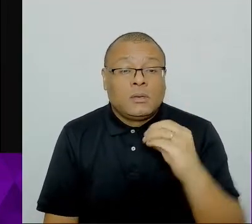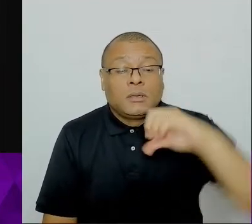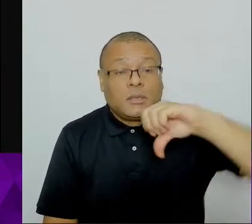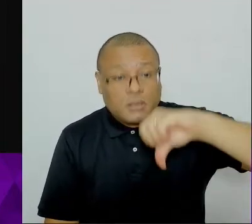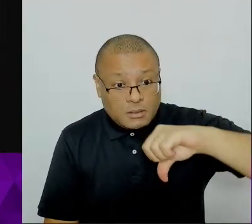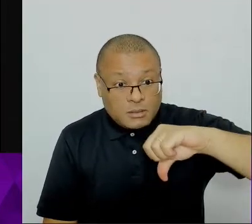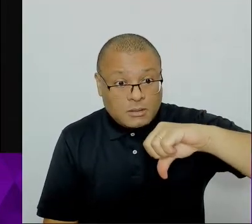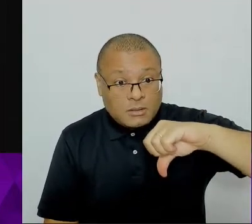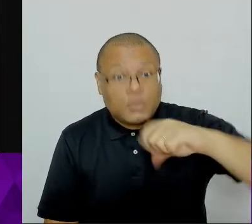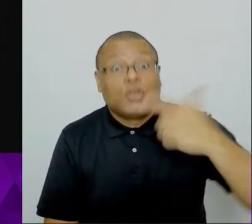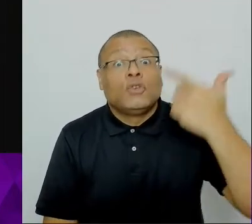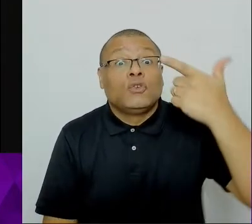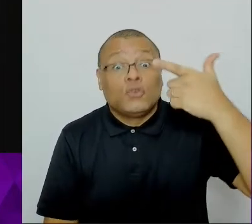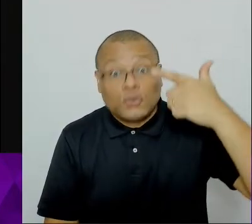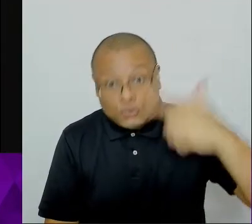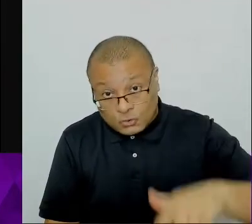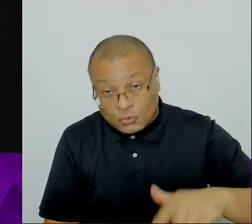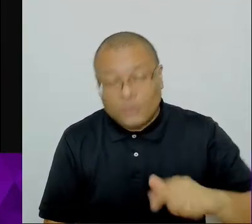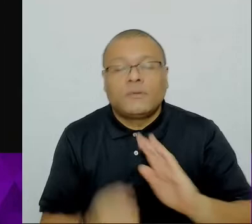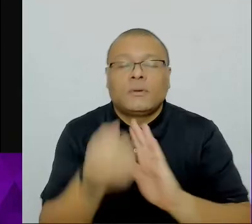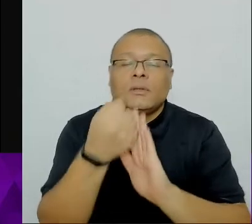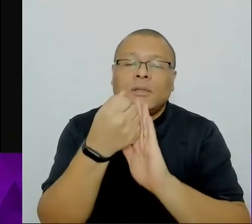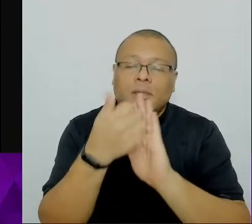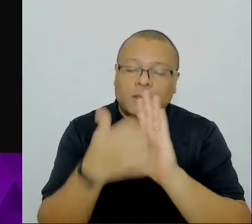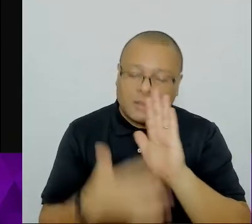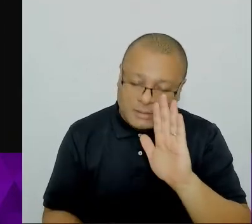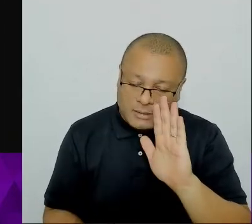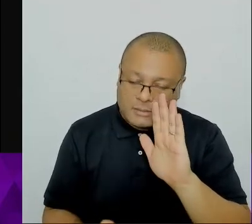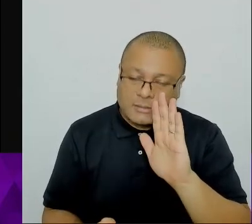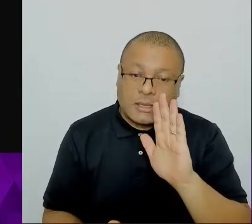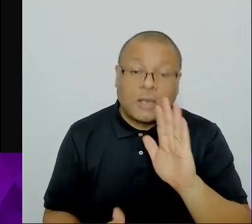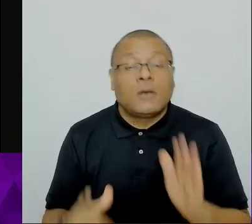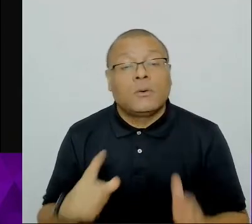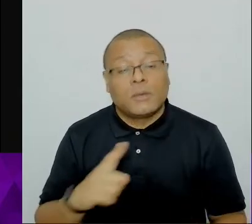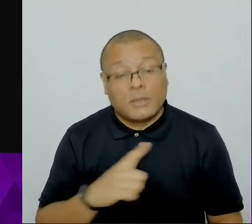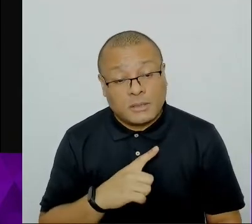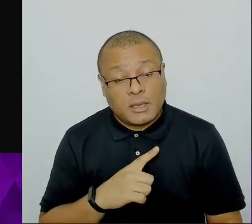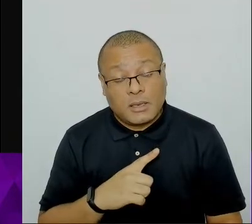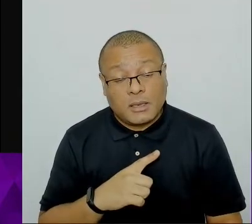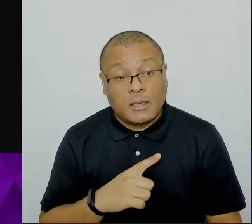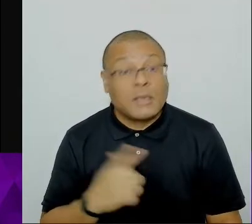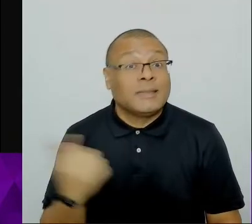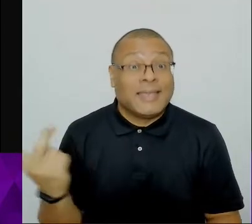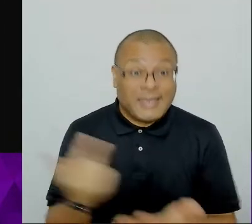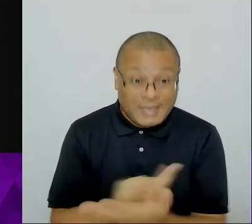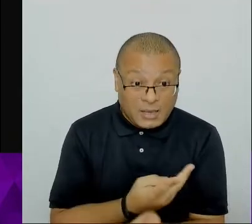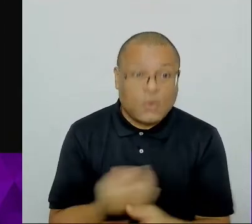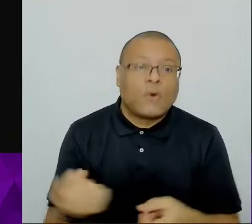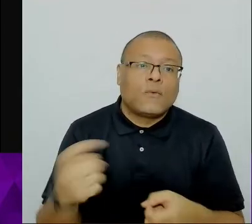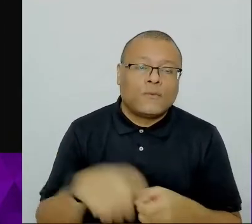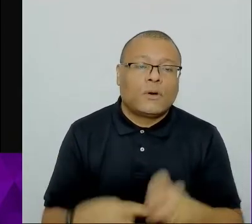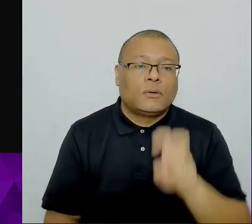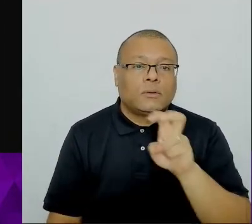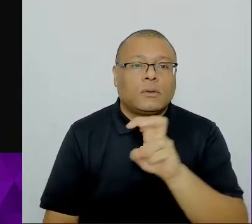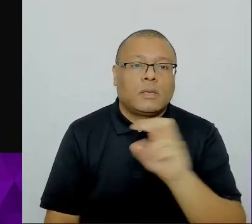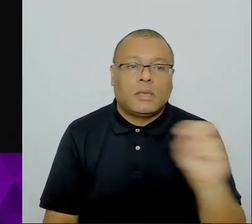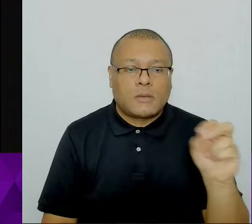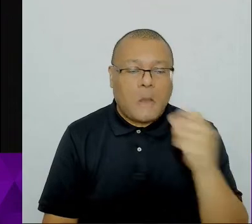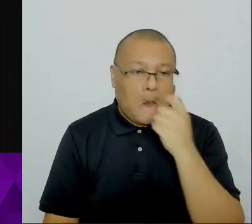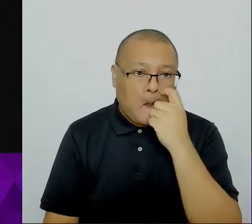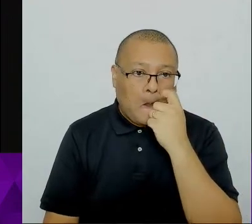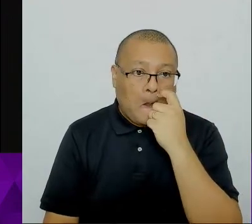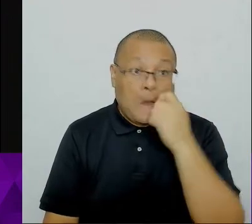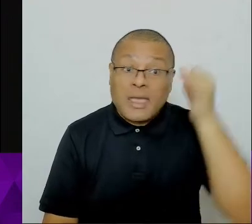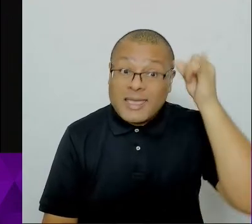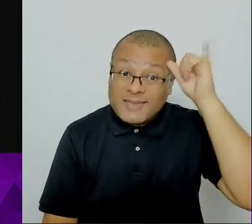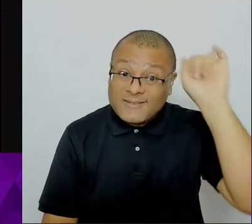gente, de novo, lista os erros que aconteceram e, caso de erro no servidor, retorna para 500. De novo, evitar a sintaxe